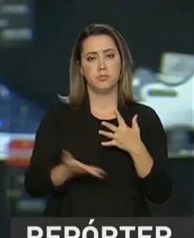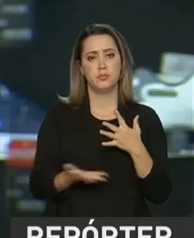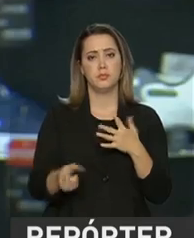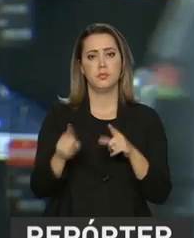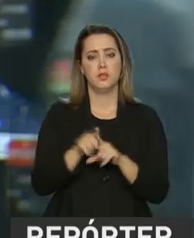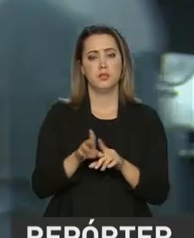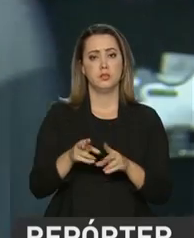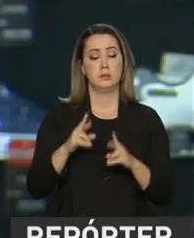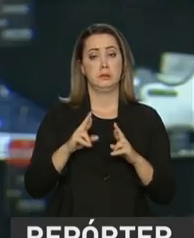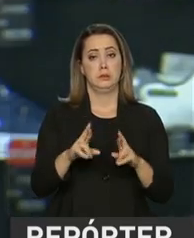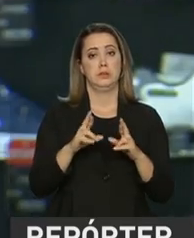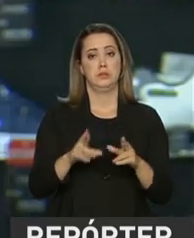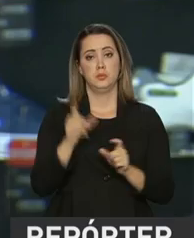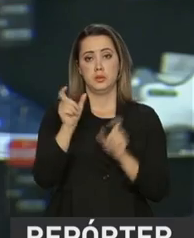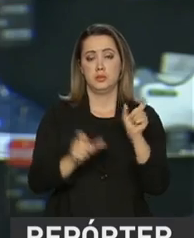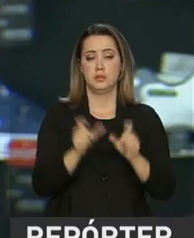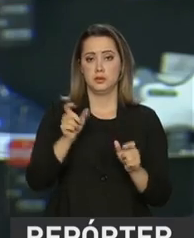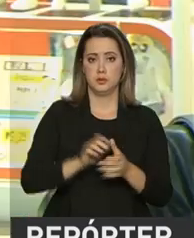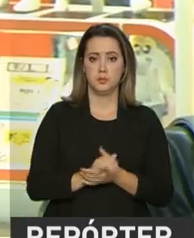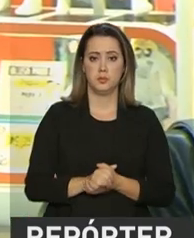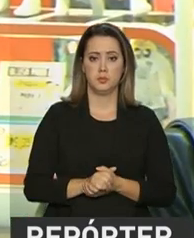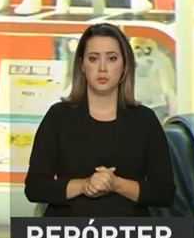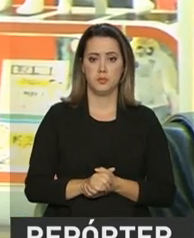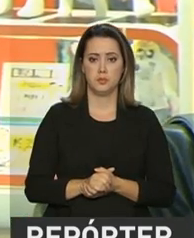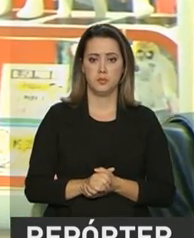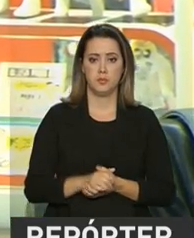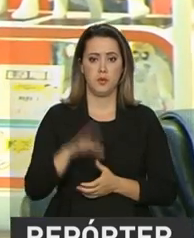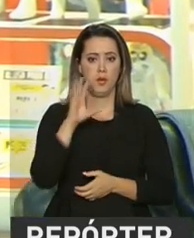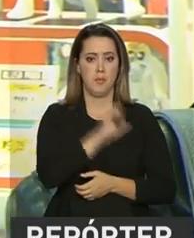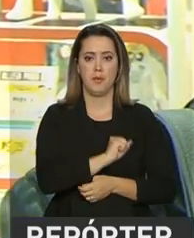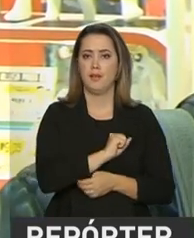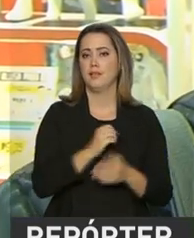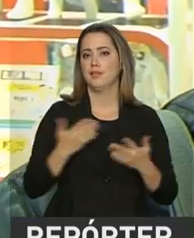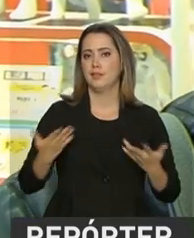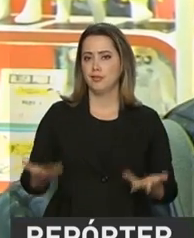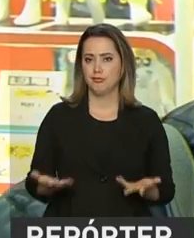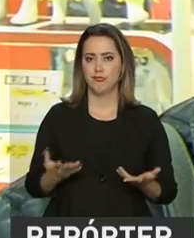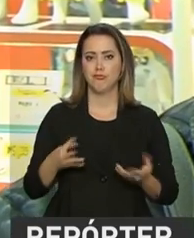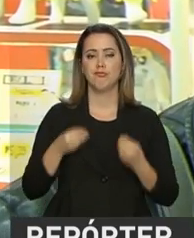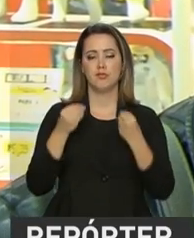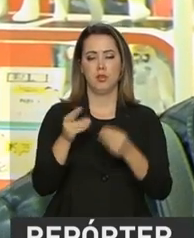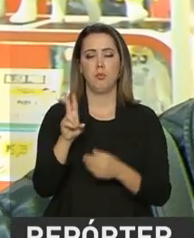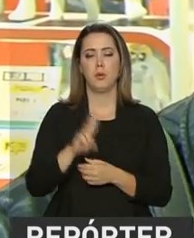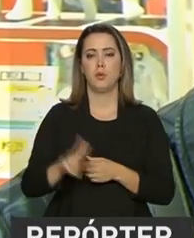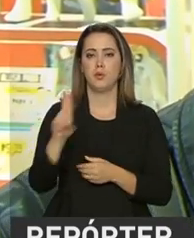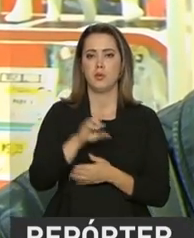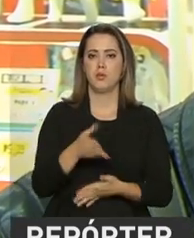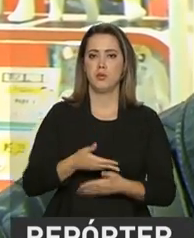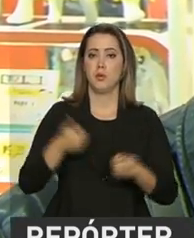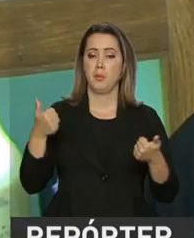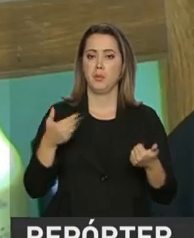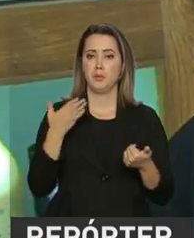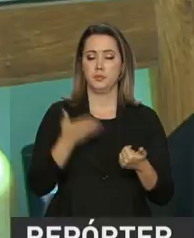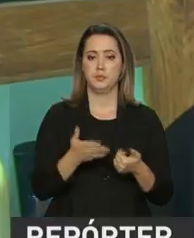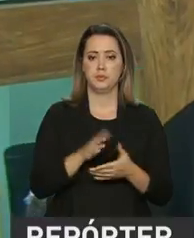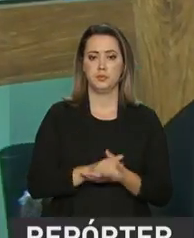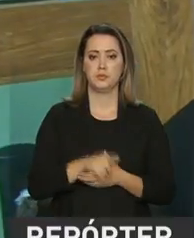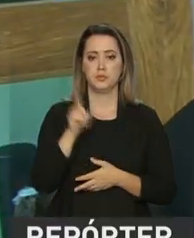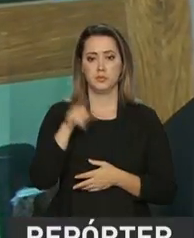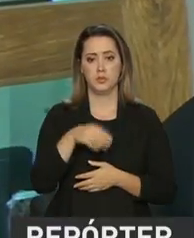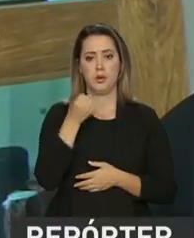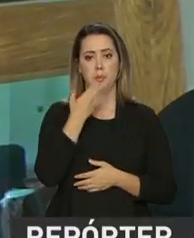gera expectativa nos consumidores a eu adoraria né dá para usar com mais tranquilidade é